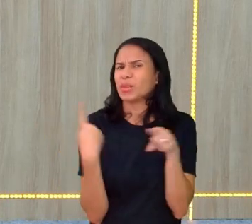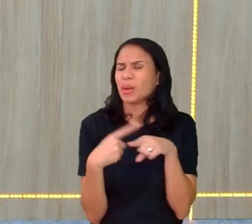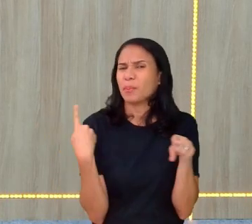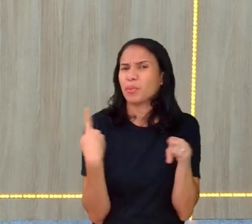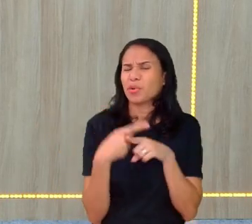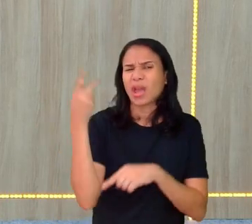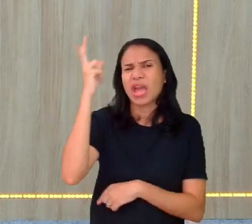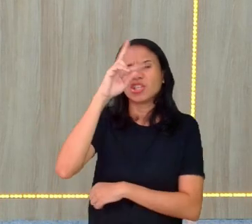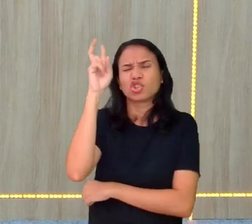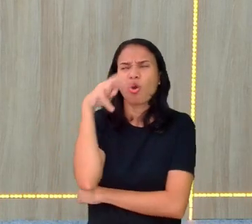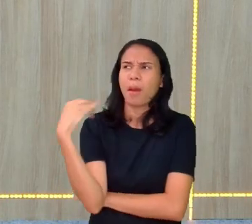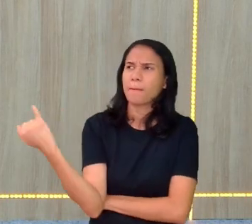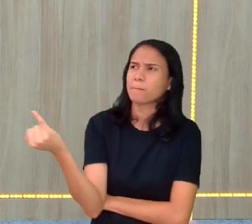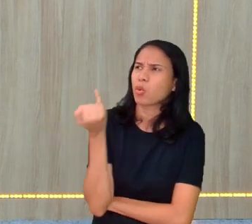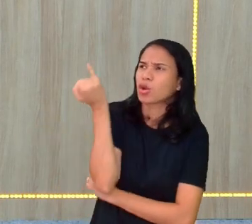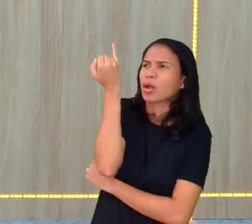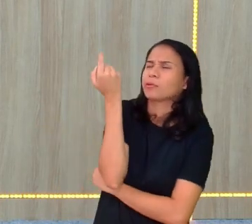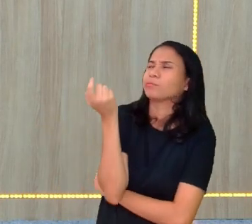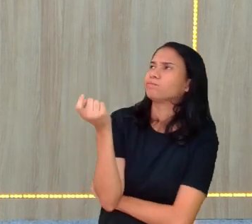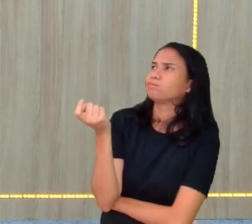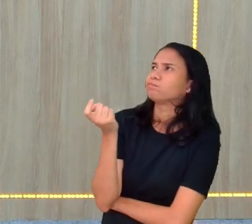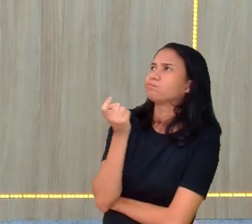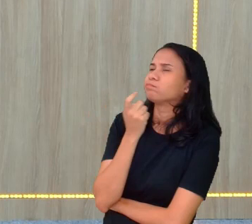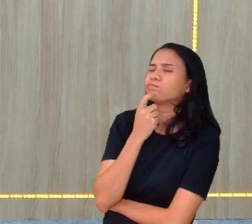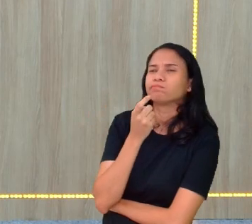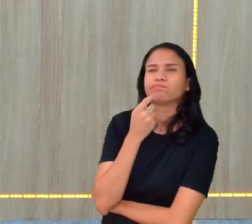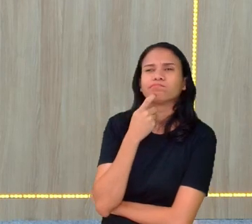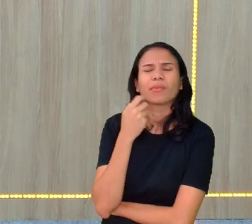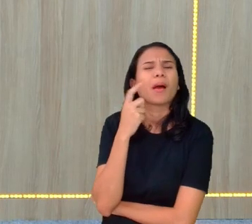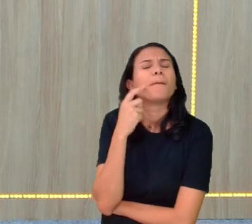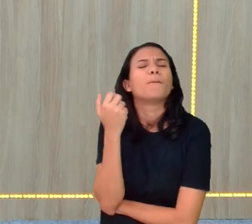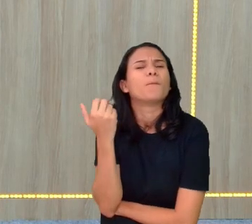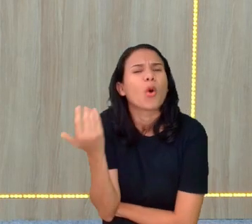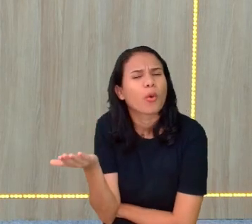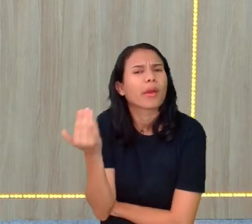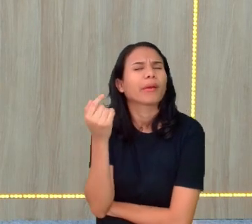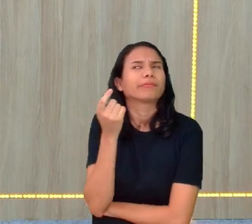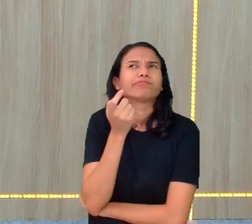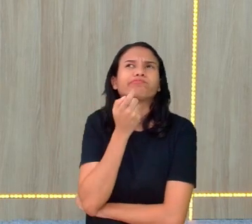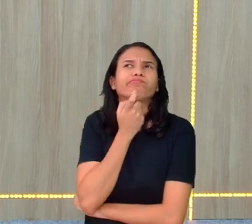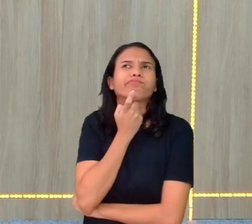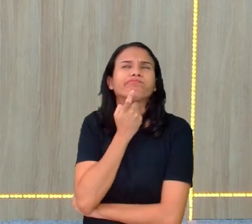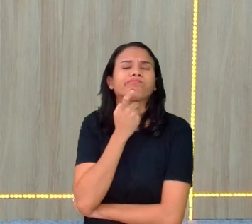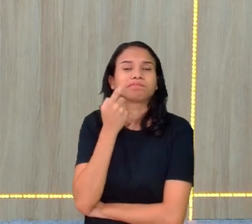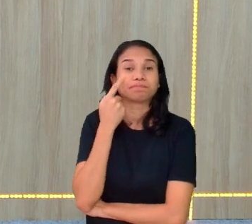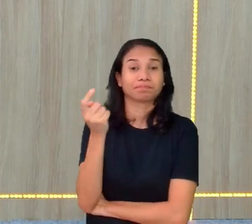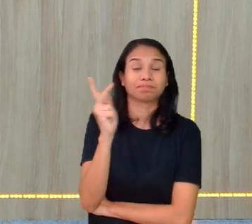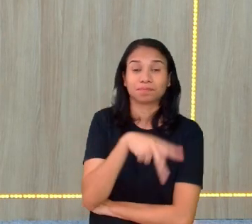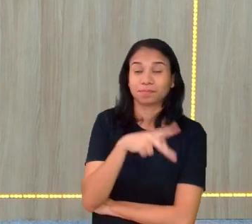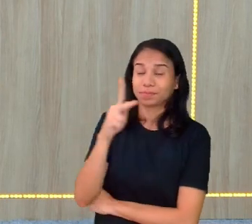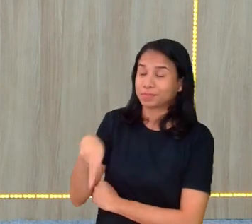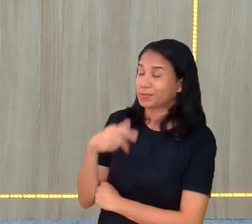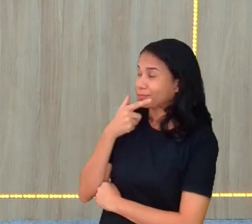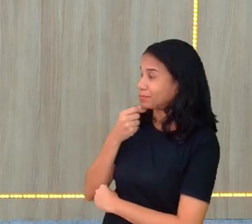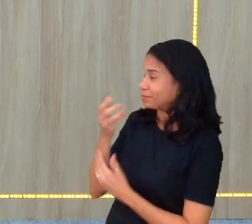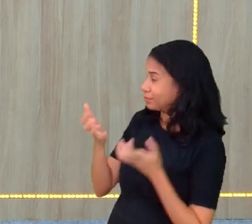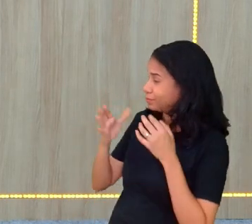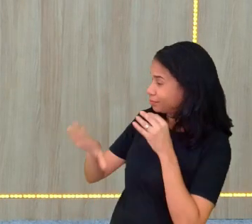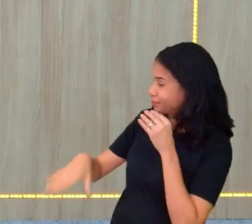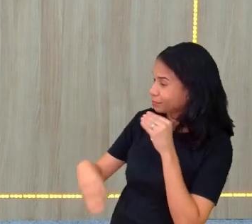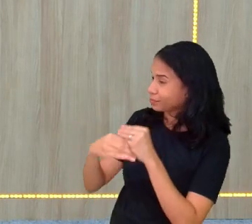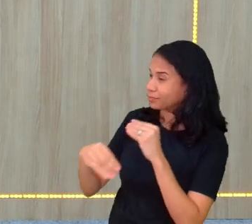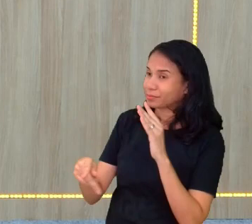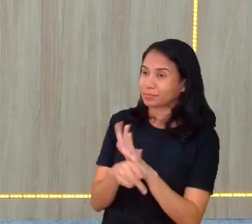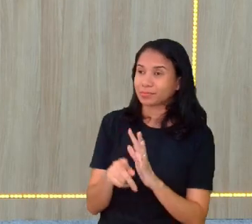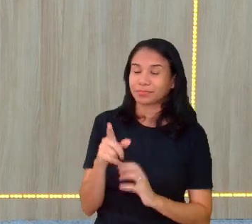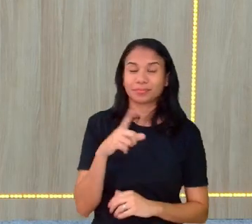a história é importante? E aí, por que será que ela é importante? E aí, professor Luciano, quer falar alguma